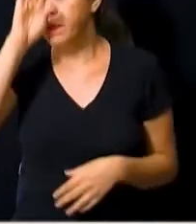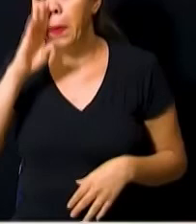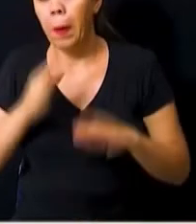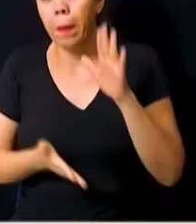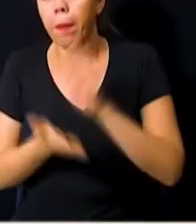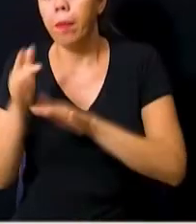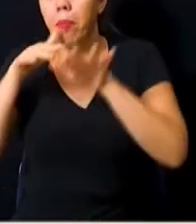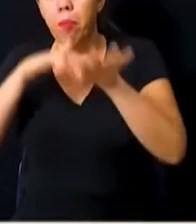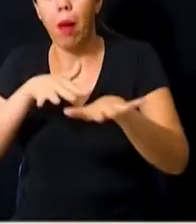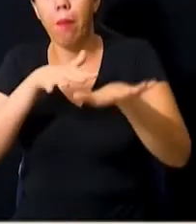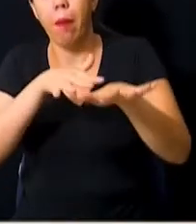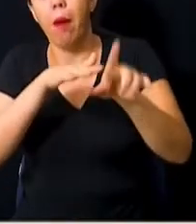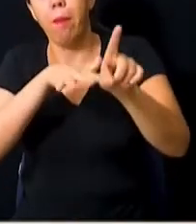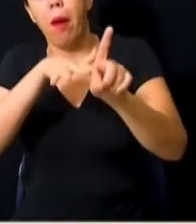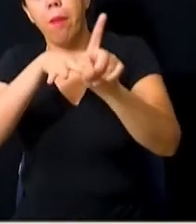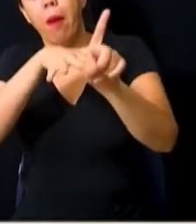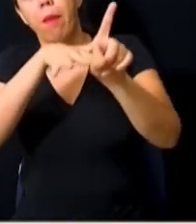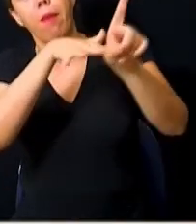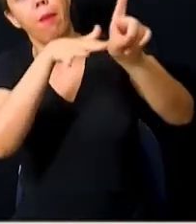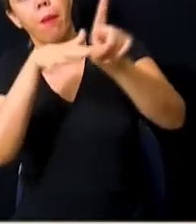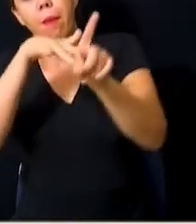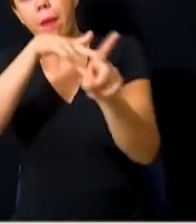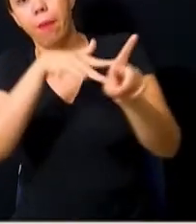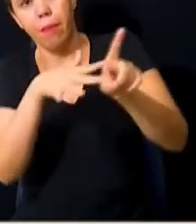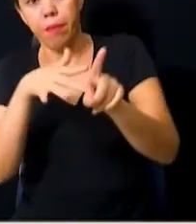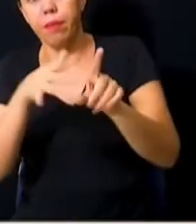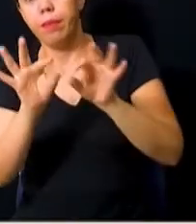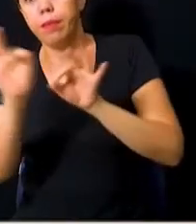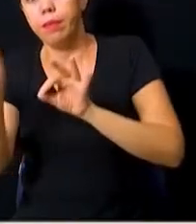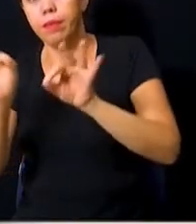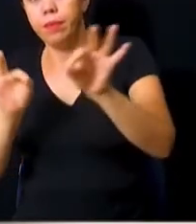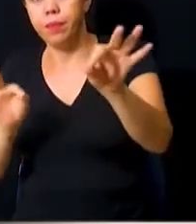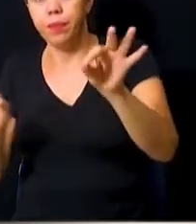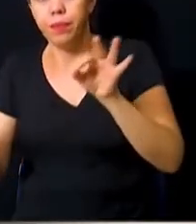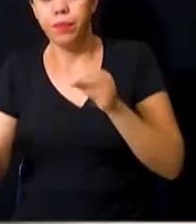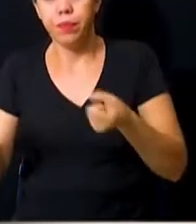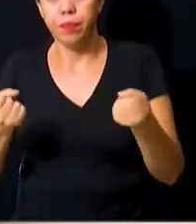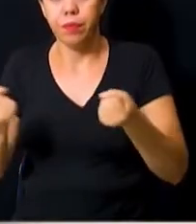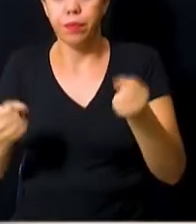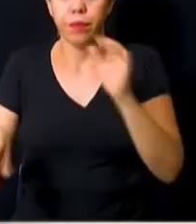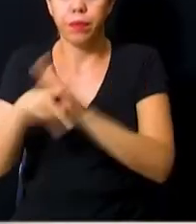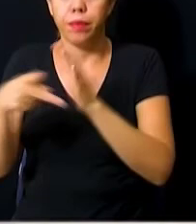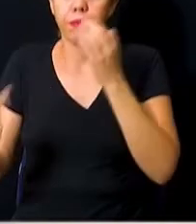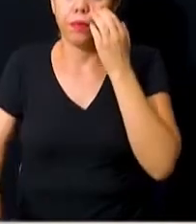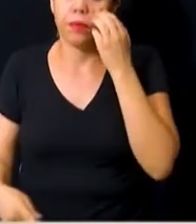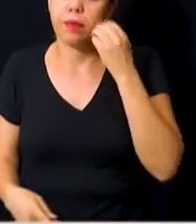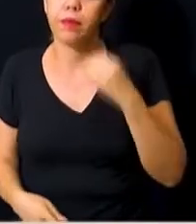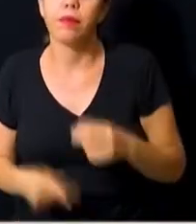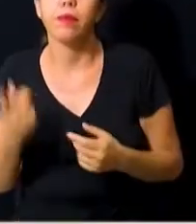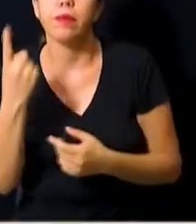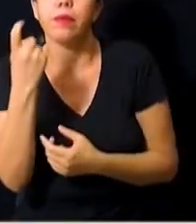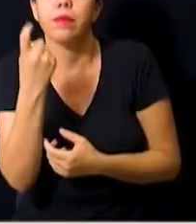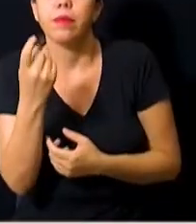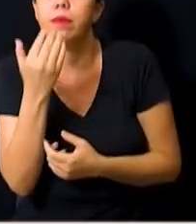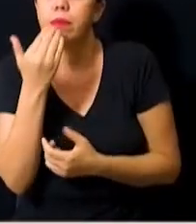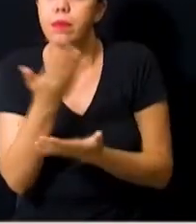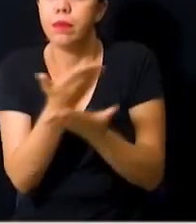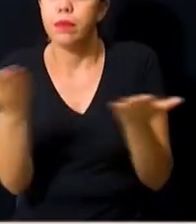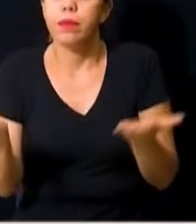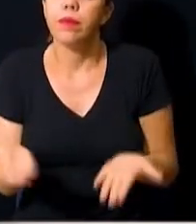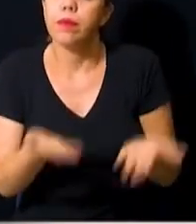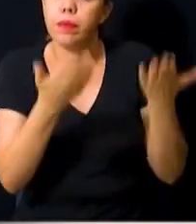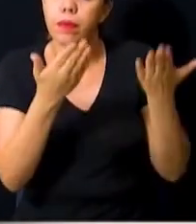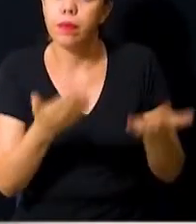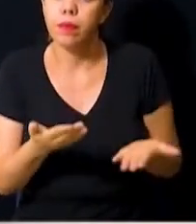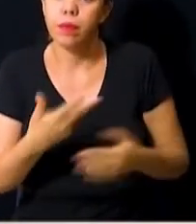totalmente gratuito, mas nós teremos que fazer os deslocamentos com nossos veículos próprios. A única coisa que a gente pede para